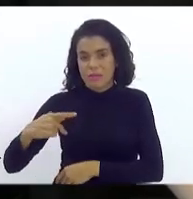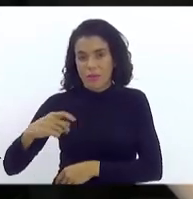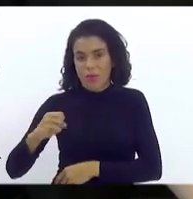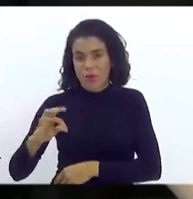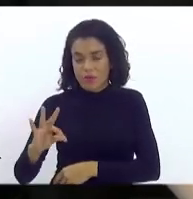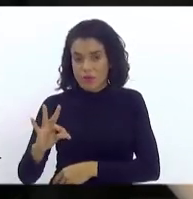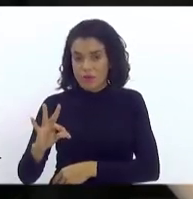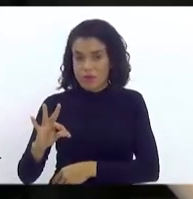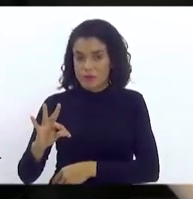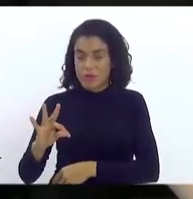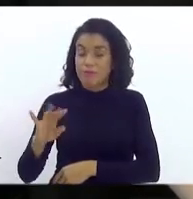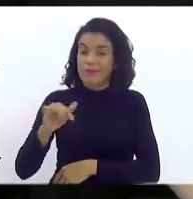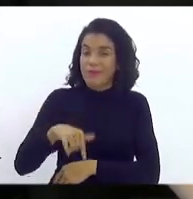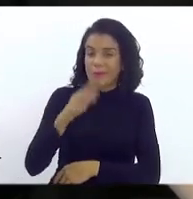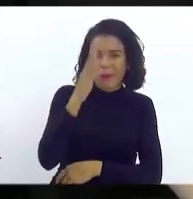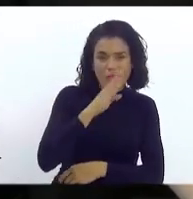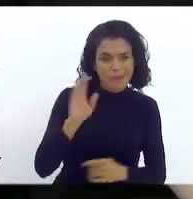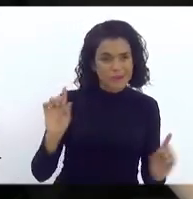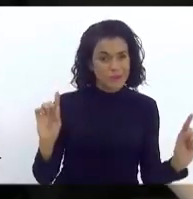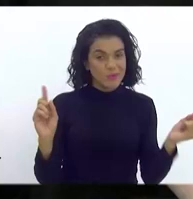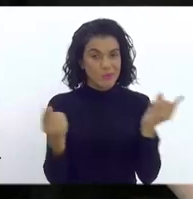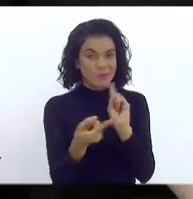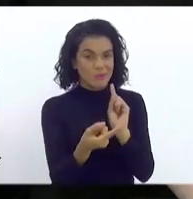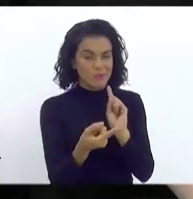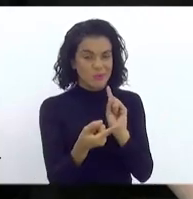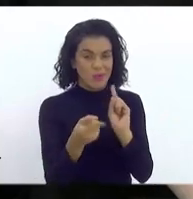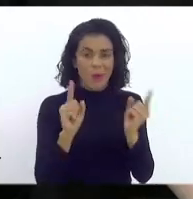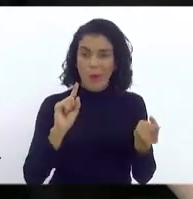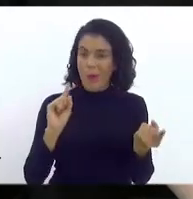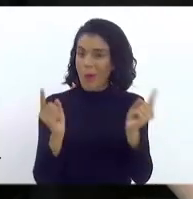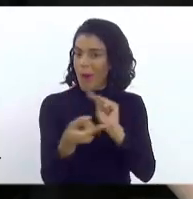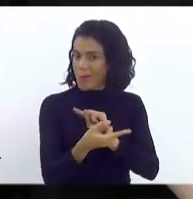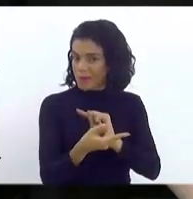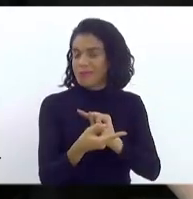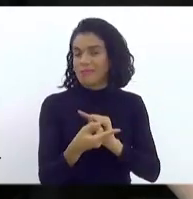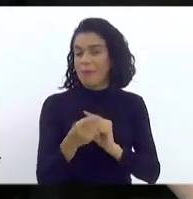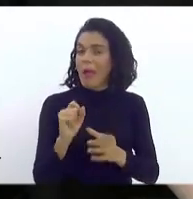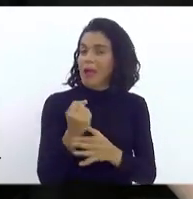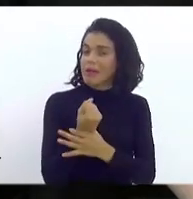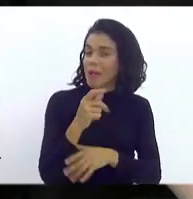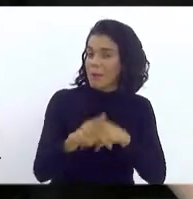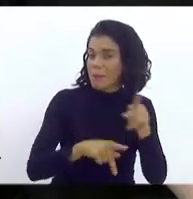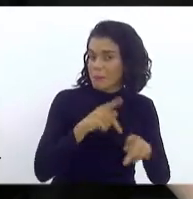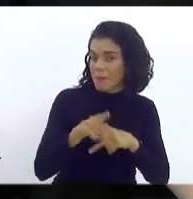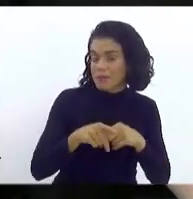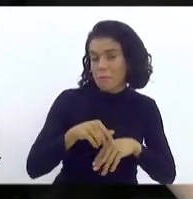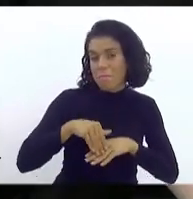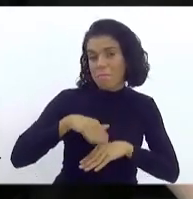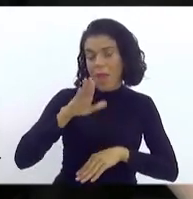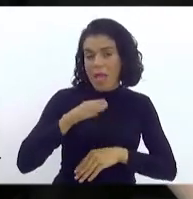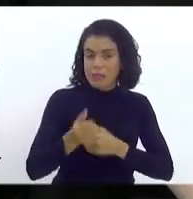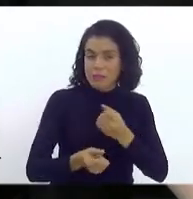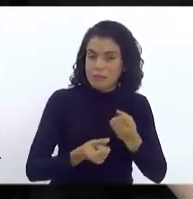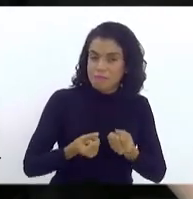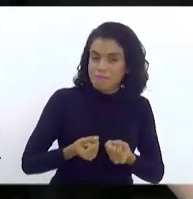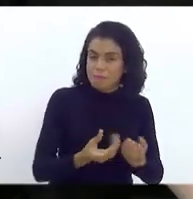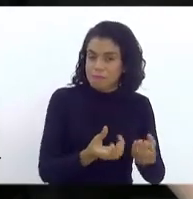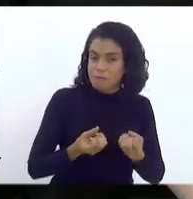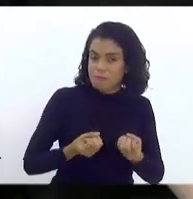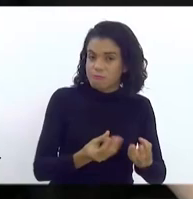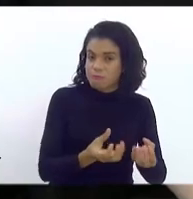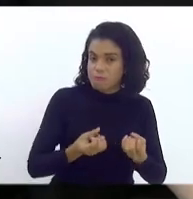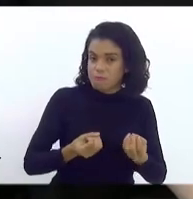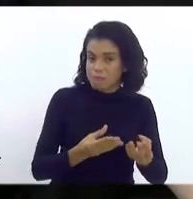GNL. E no Brasil foi feito revés para garantir que a população, que é a maior atendida como a gente viu,